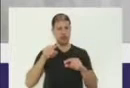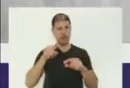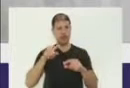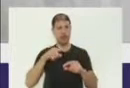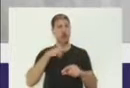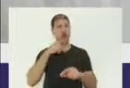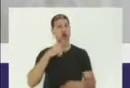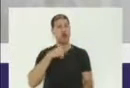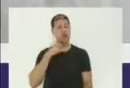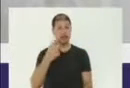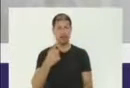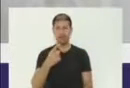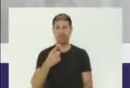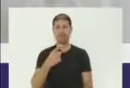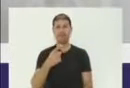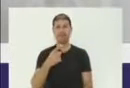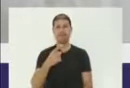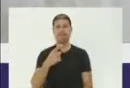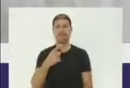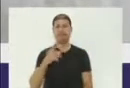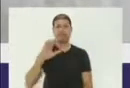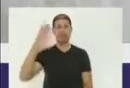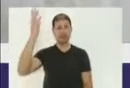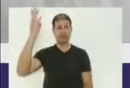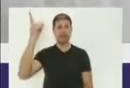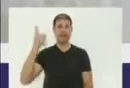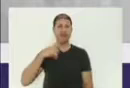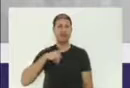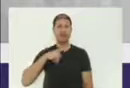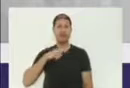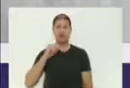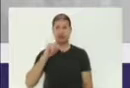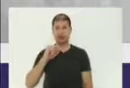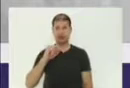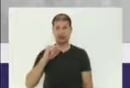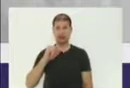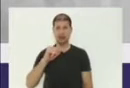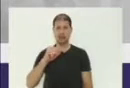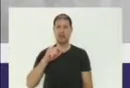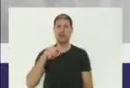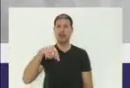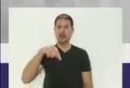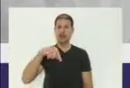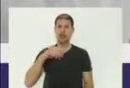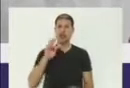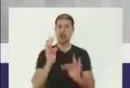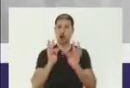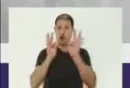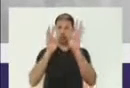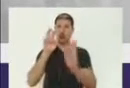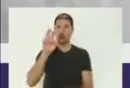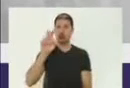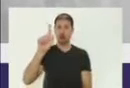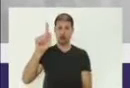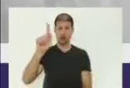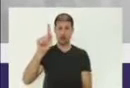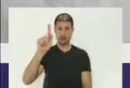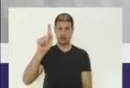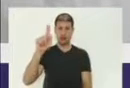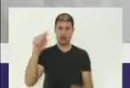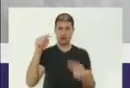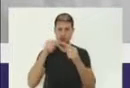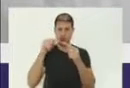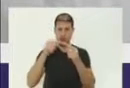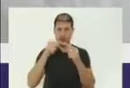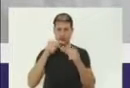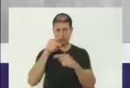que surgiu se a implementação da linha 5G, da tecnologia 5G, ela estaria dentro do cômputo